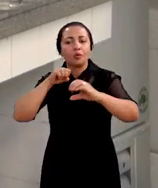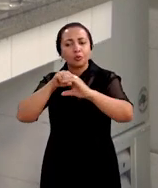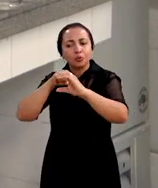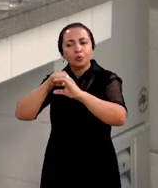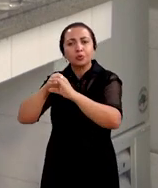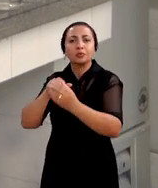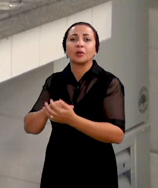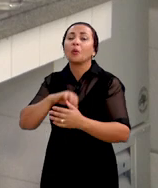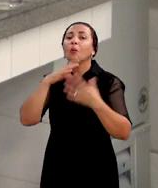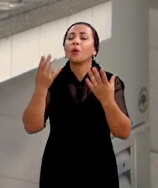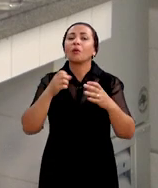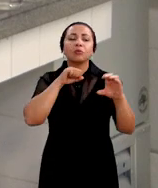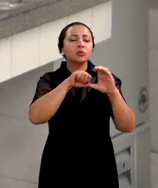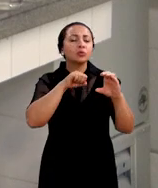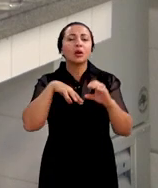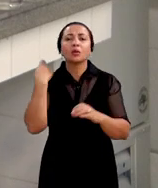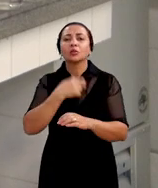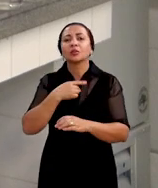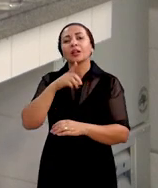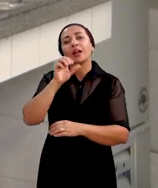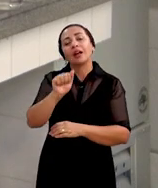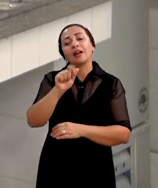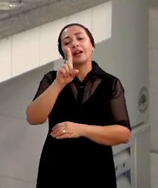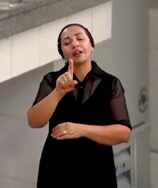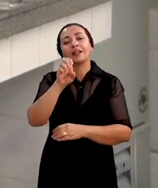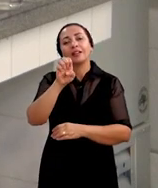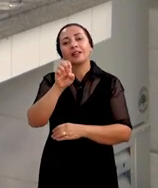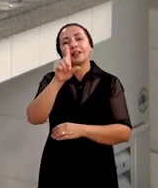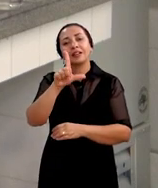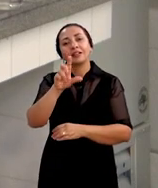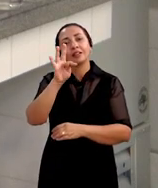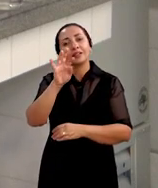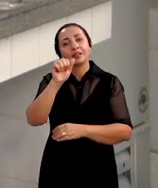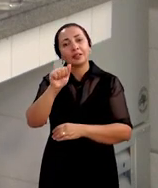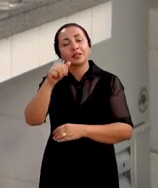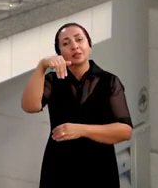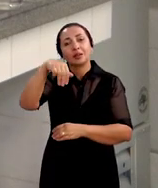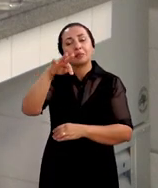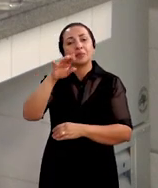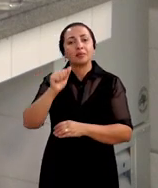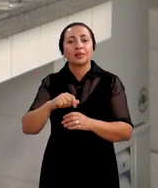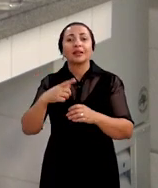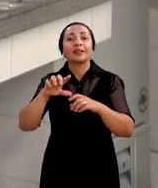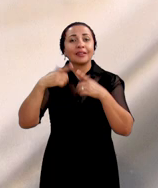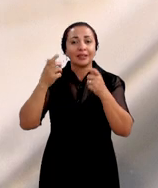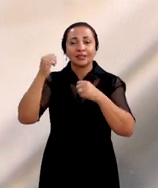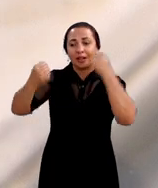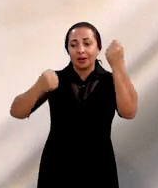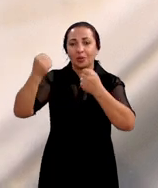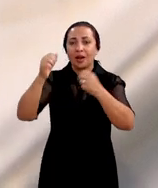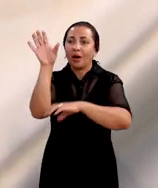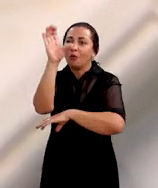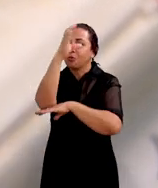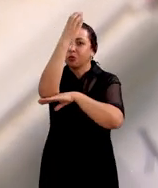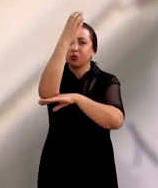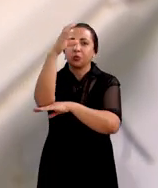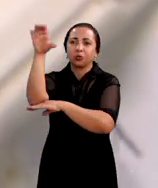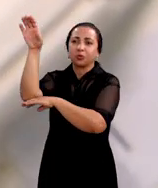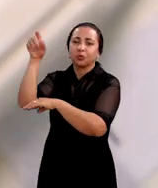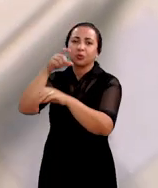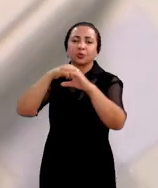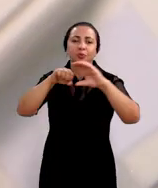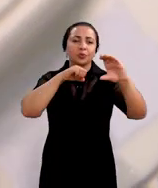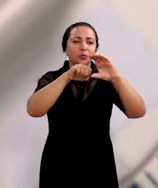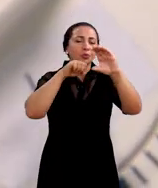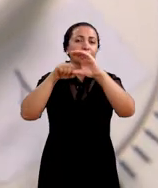a inseticidas. E qual é o inseticida que a gente usa? A deltametrina, que até pouco tempo era usado nos carros fumacês. Como que a gente faz